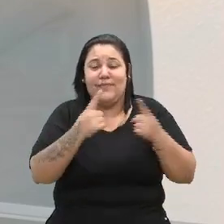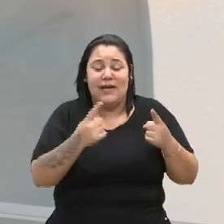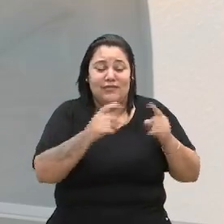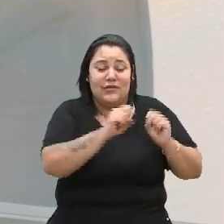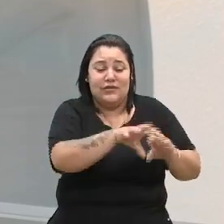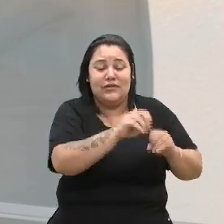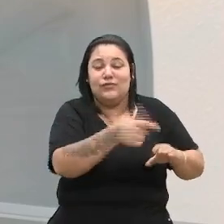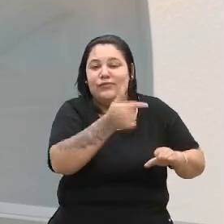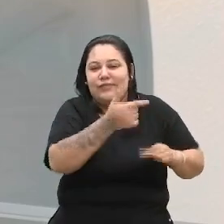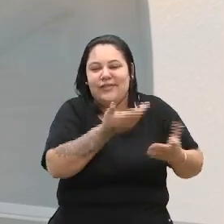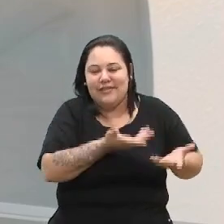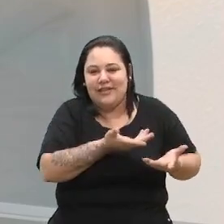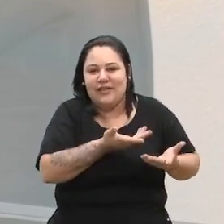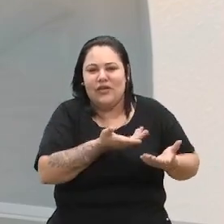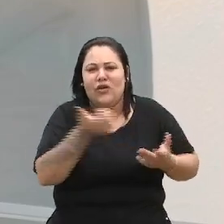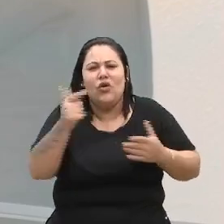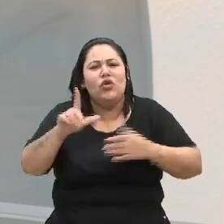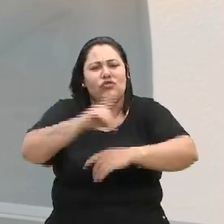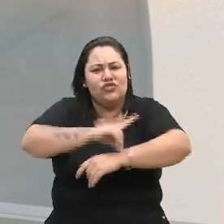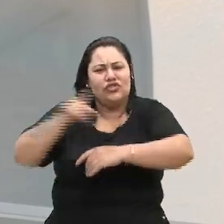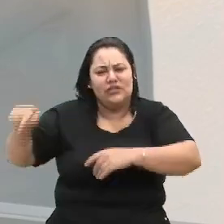atrás recebemos aqui, né, estudantes que